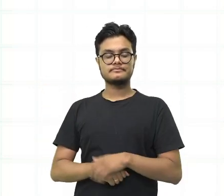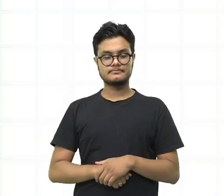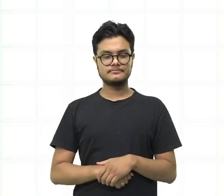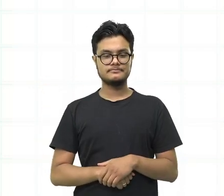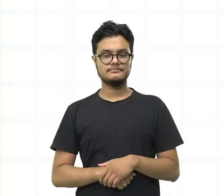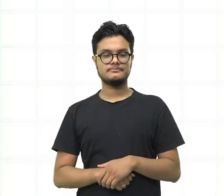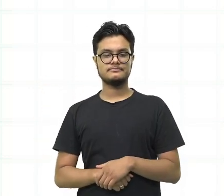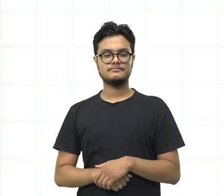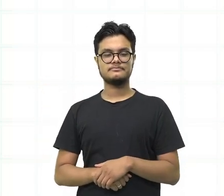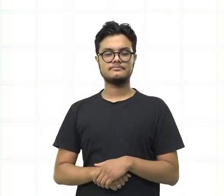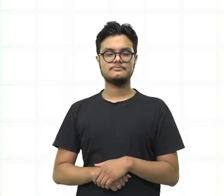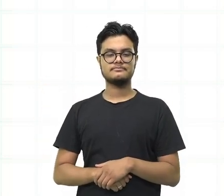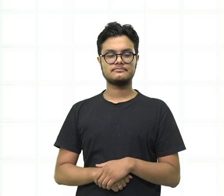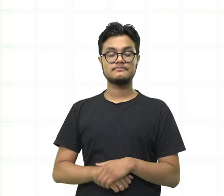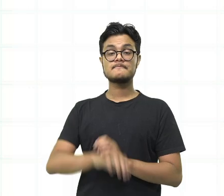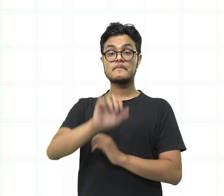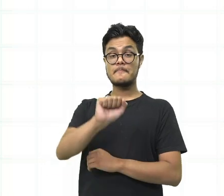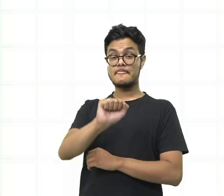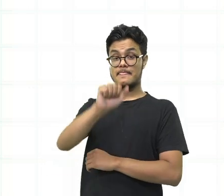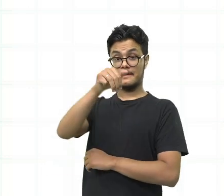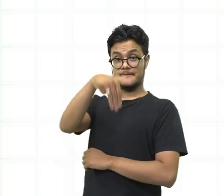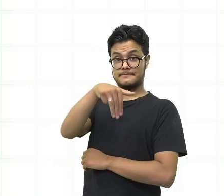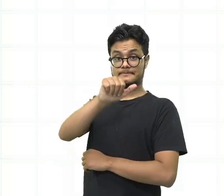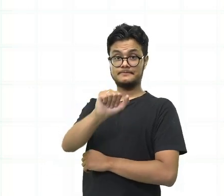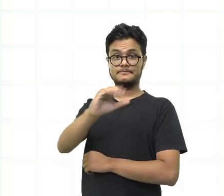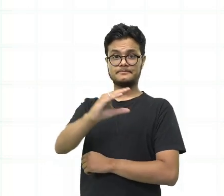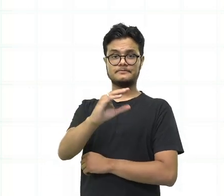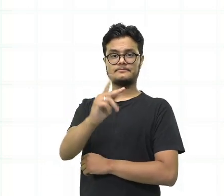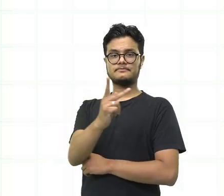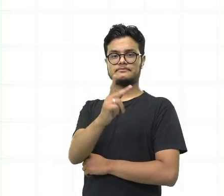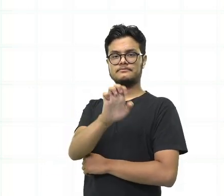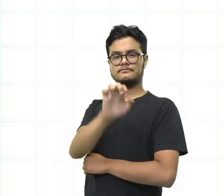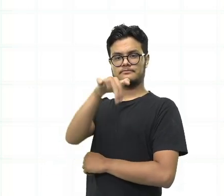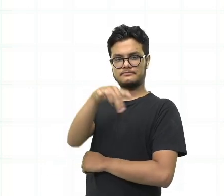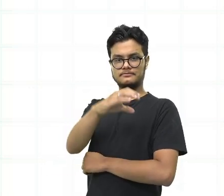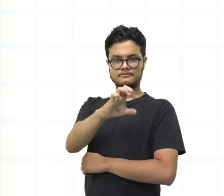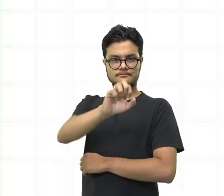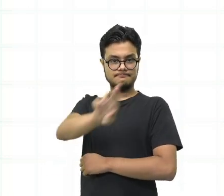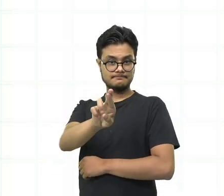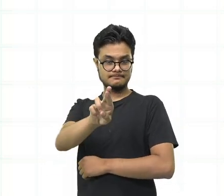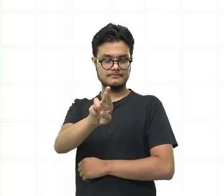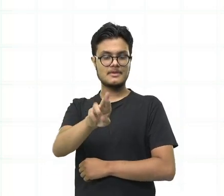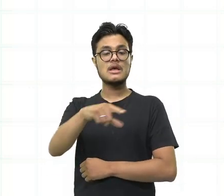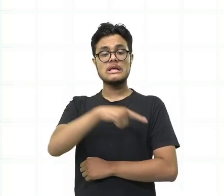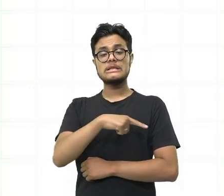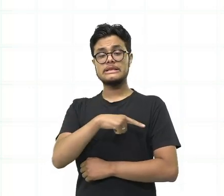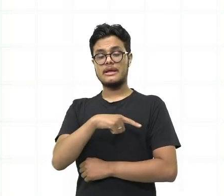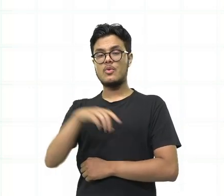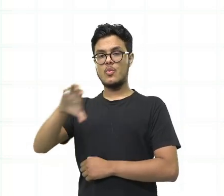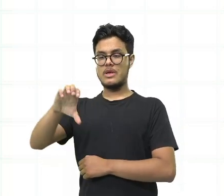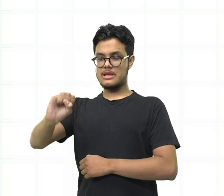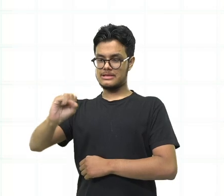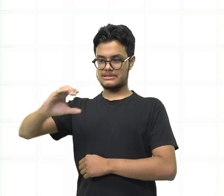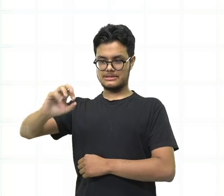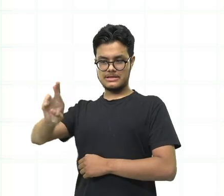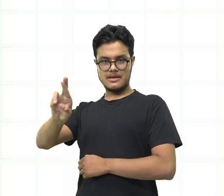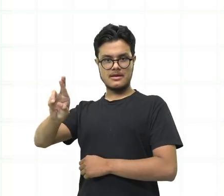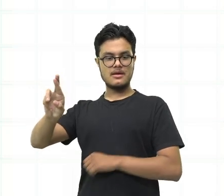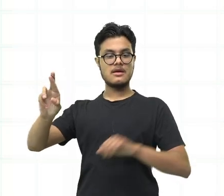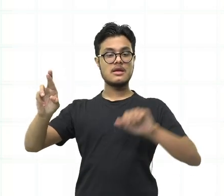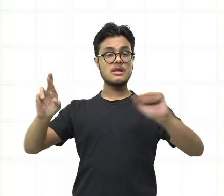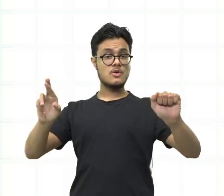e sufixo agora no amanhecer. Nós temos o a e o ecer. Também eles têm